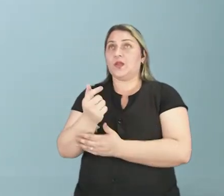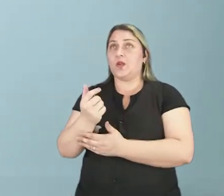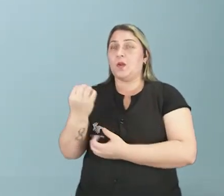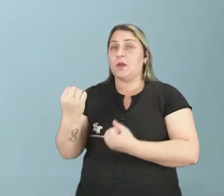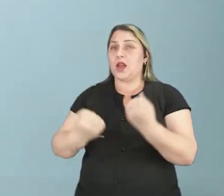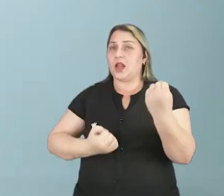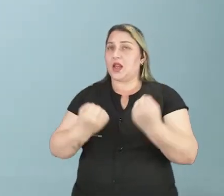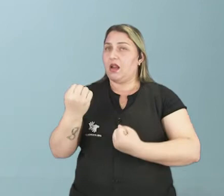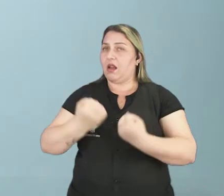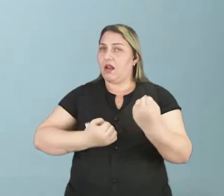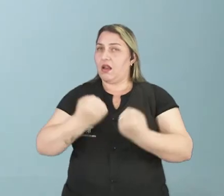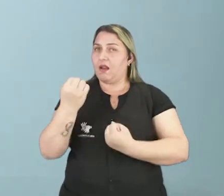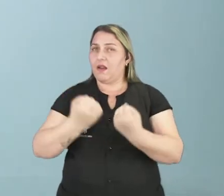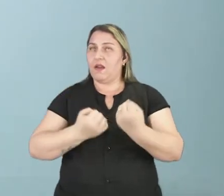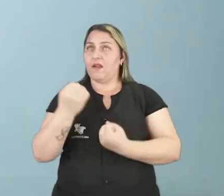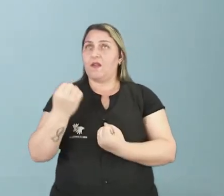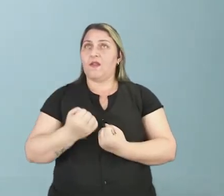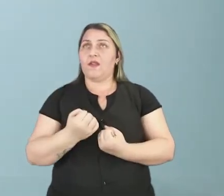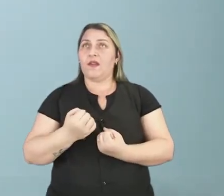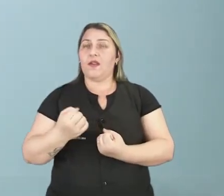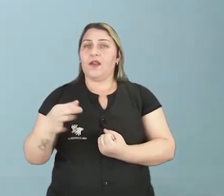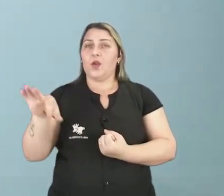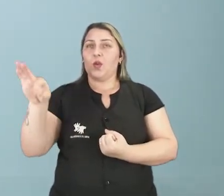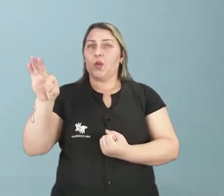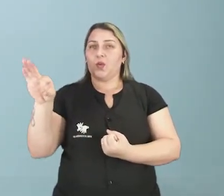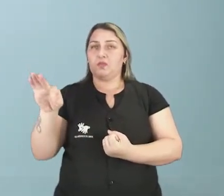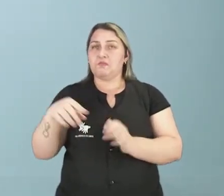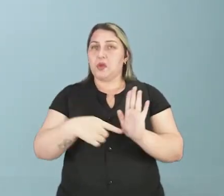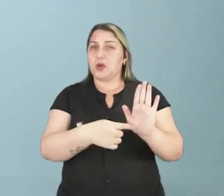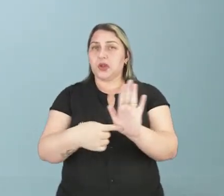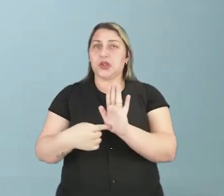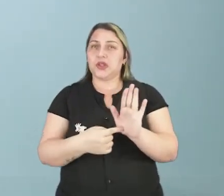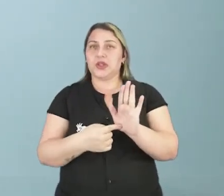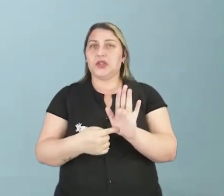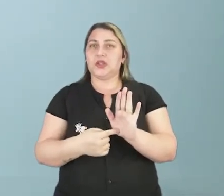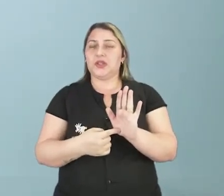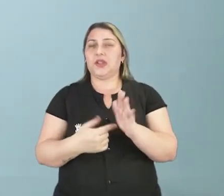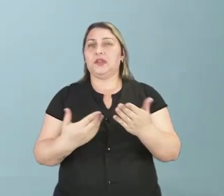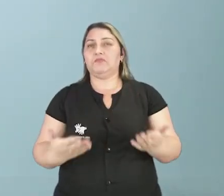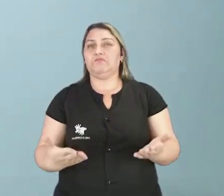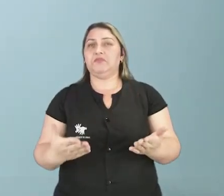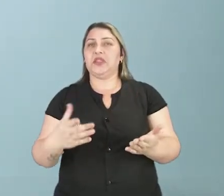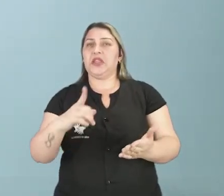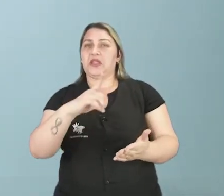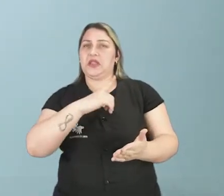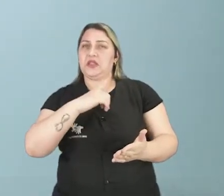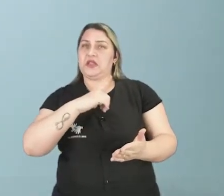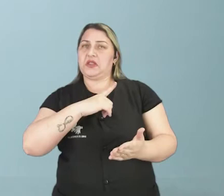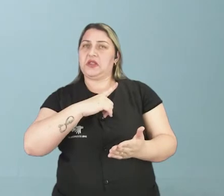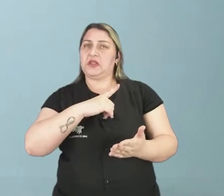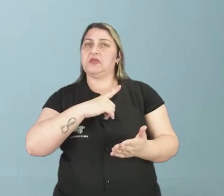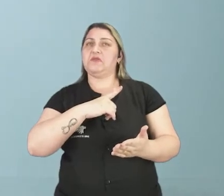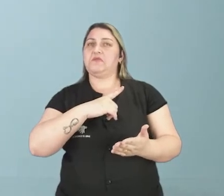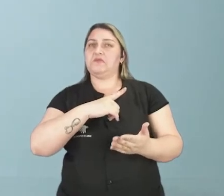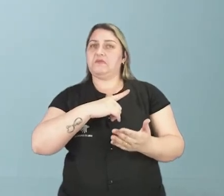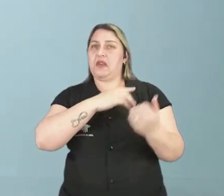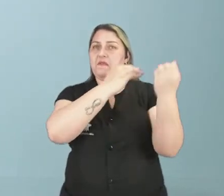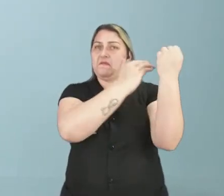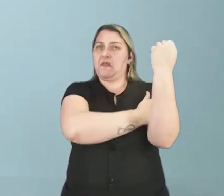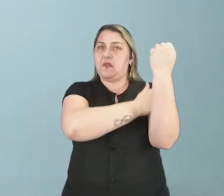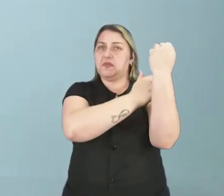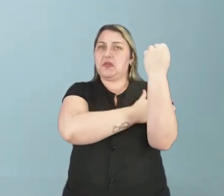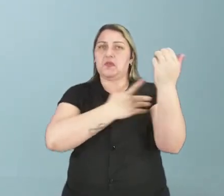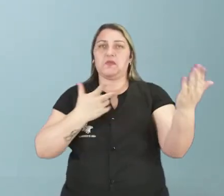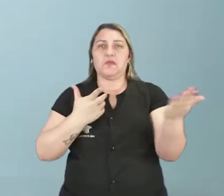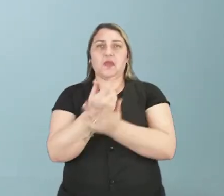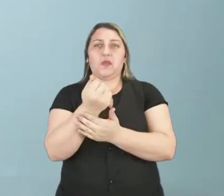de ponta, né? E aí ele coloca o chaveiro demonstrando que, de certa forma, ele tem um poder, né? Ou seja, eu compro